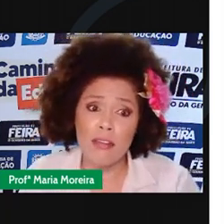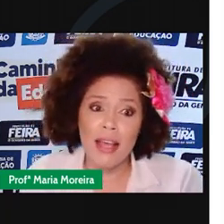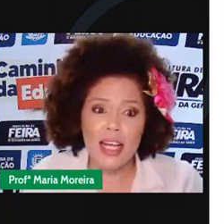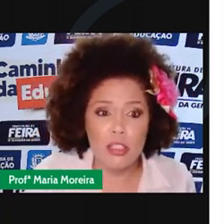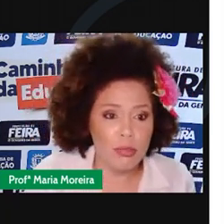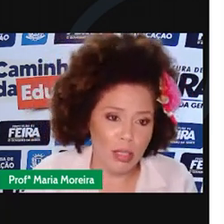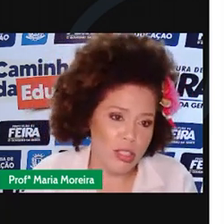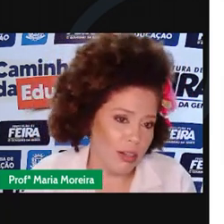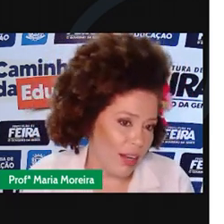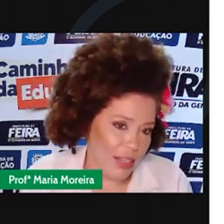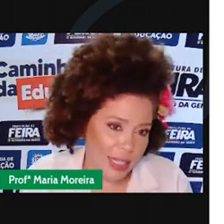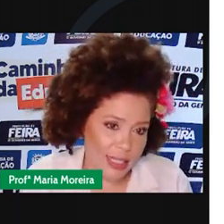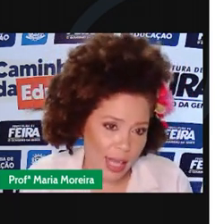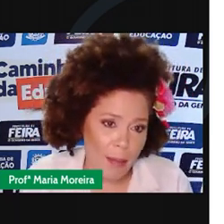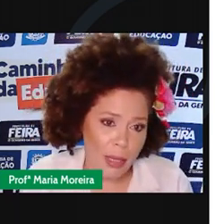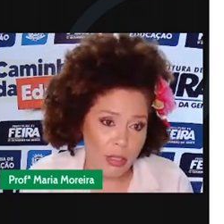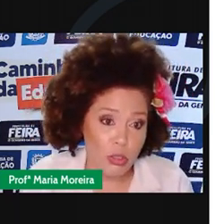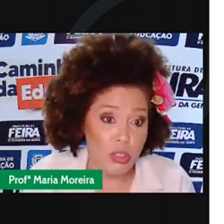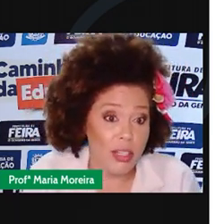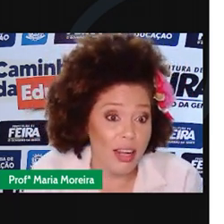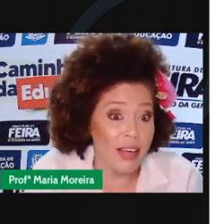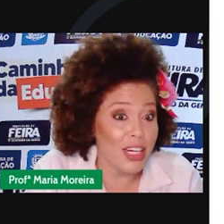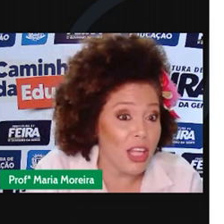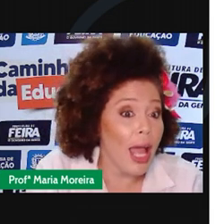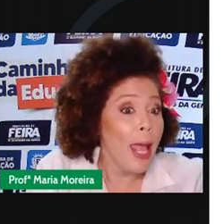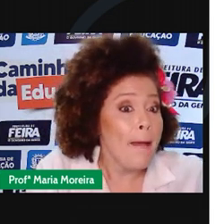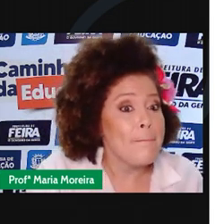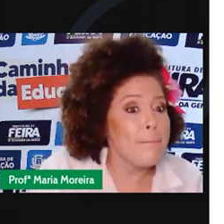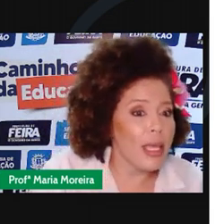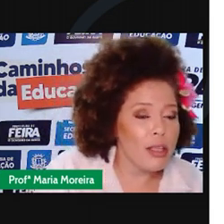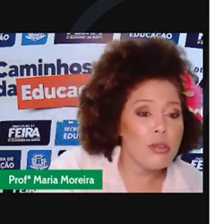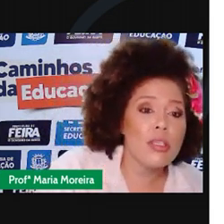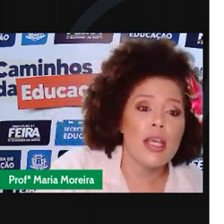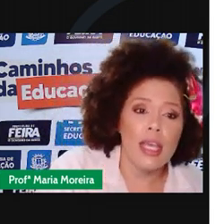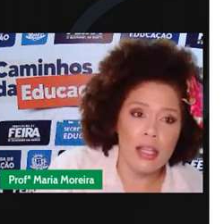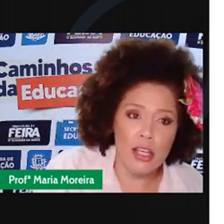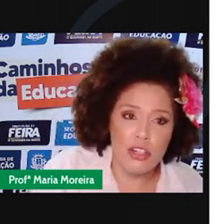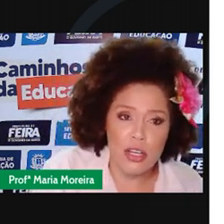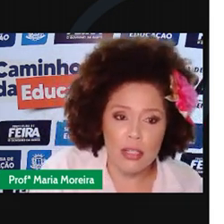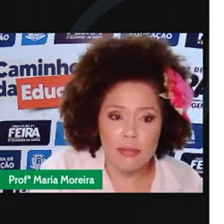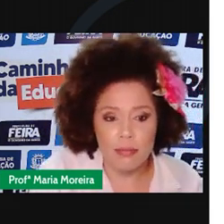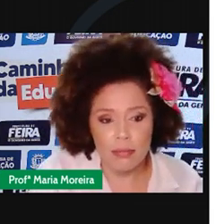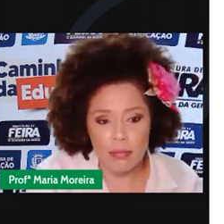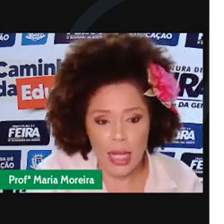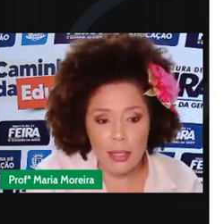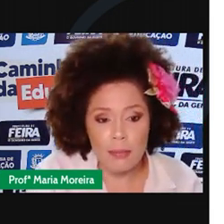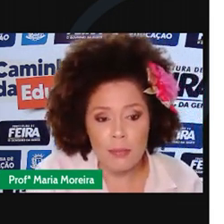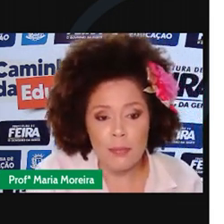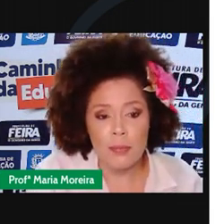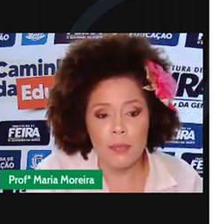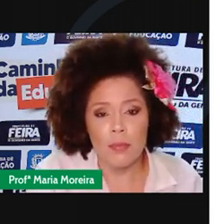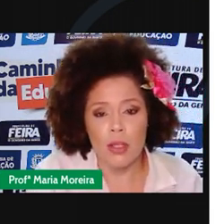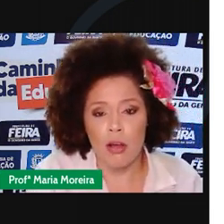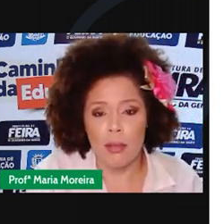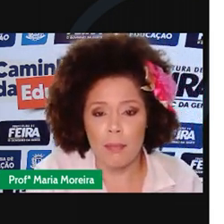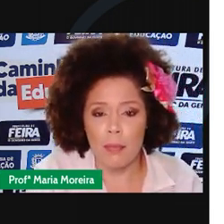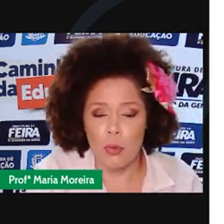então a vagar não estou dizendo que ela vai se cansar menos fazendo ela vai gastar menos energia Tá